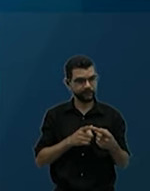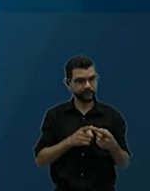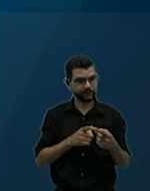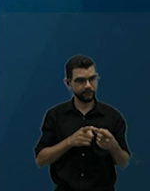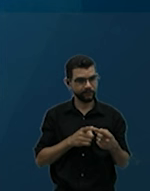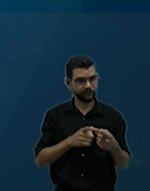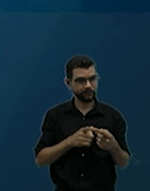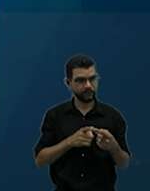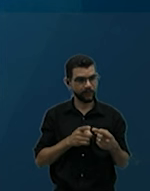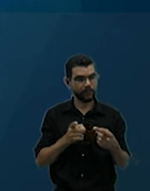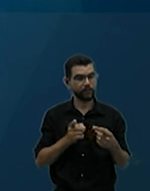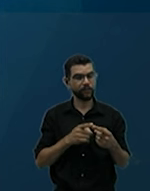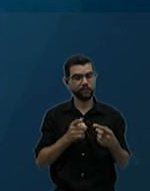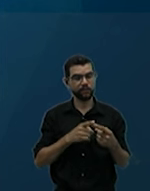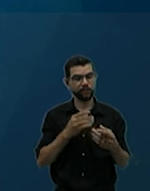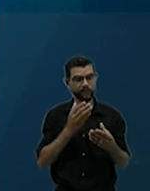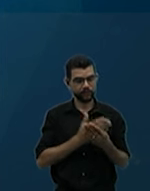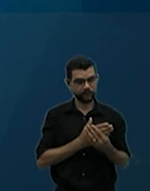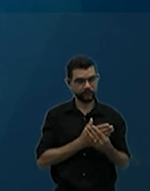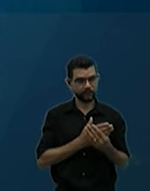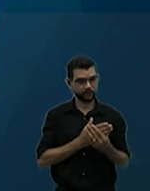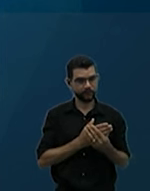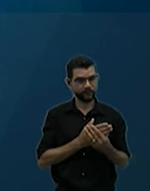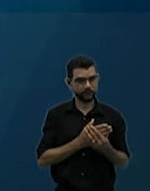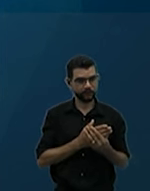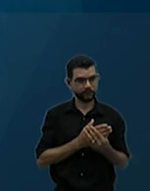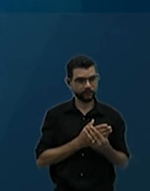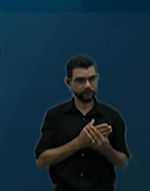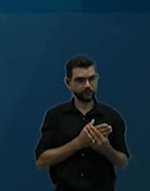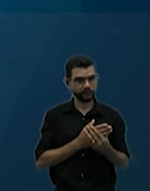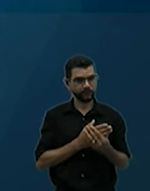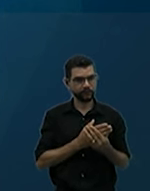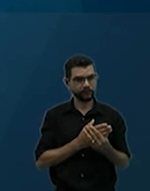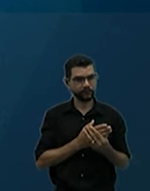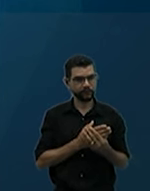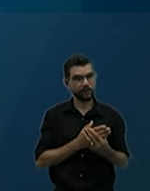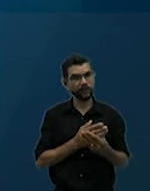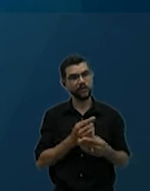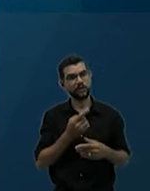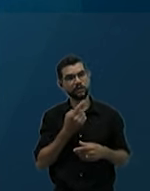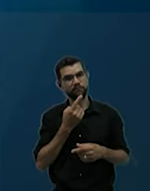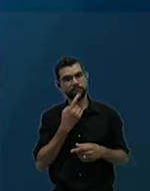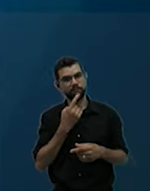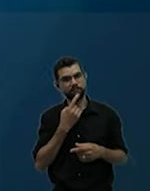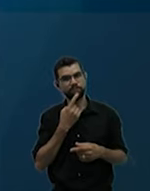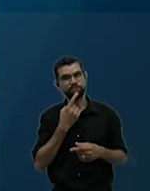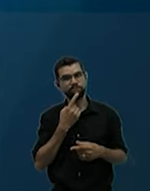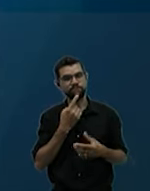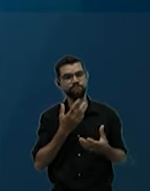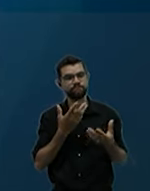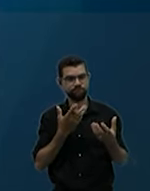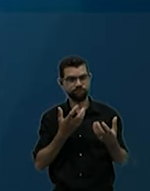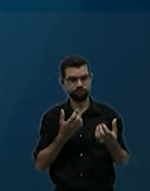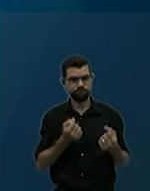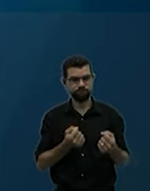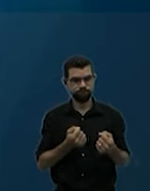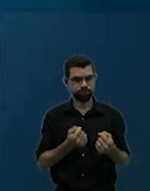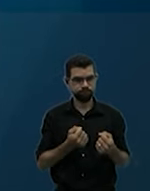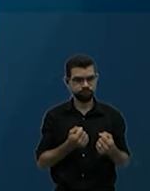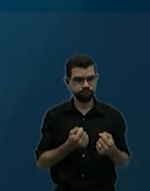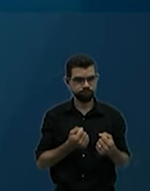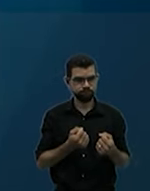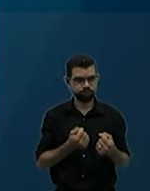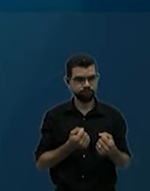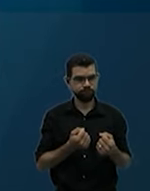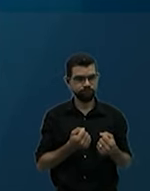eu estou concedendo a partir da contestação. Por